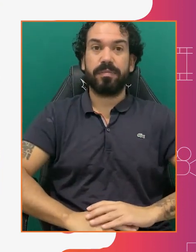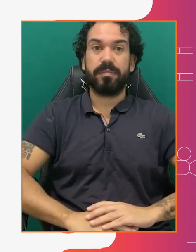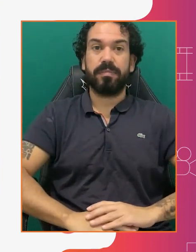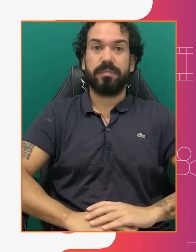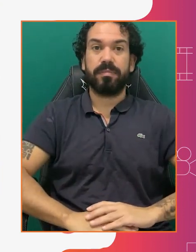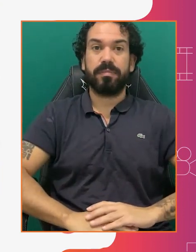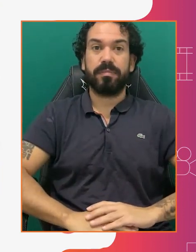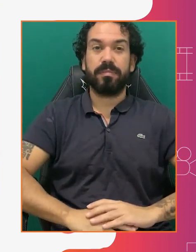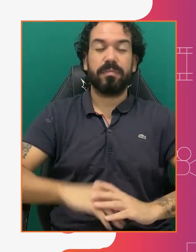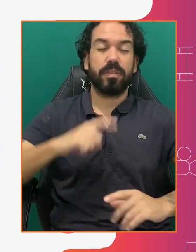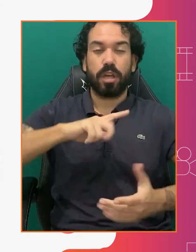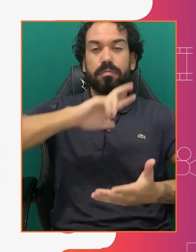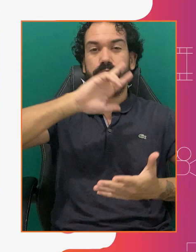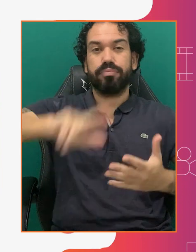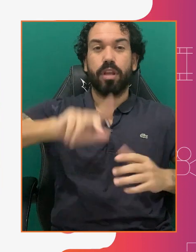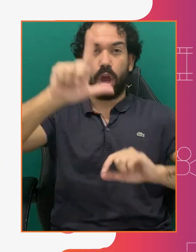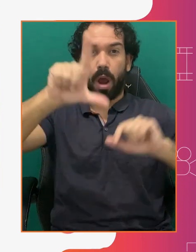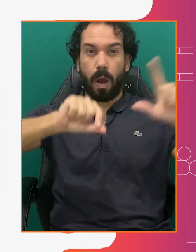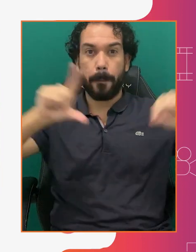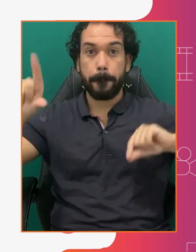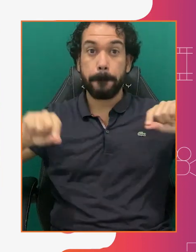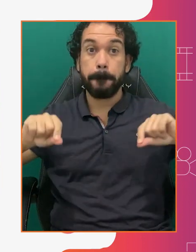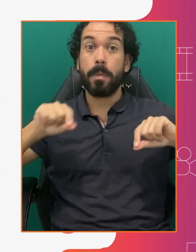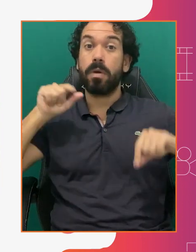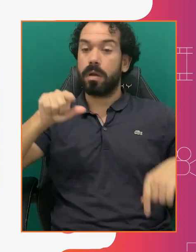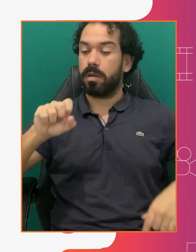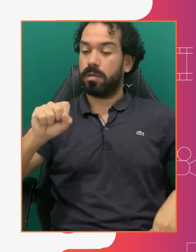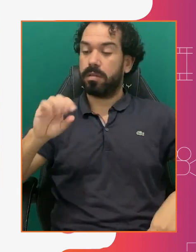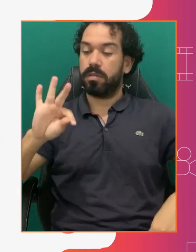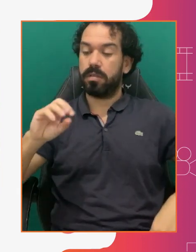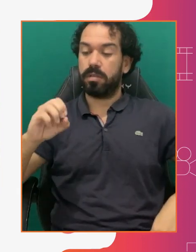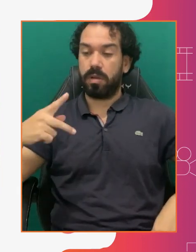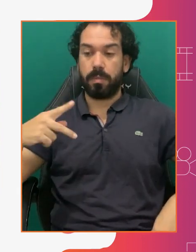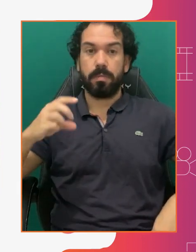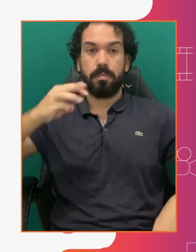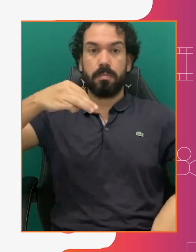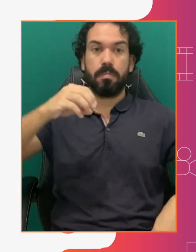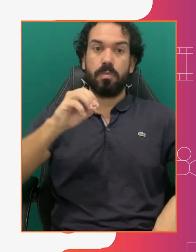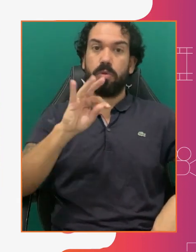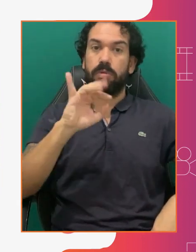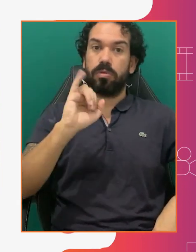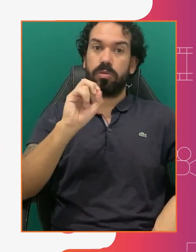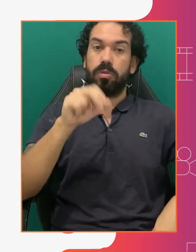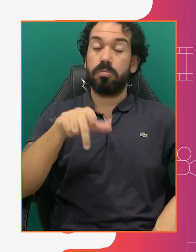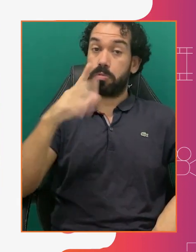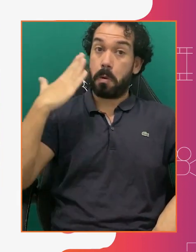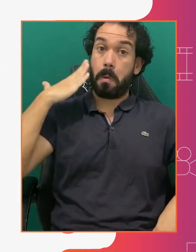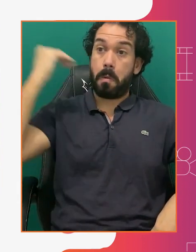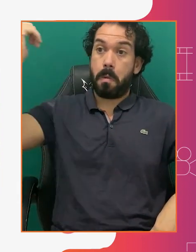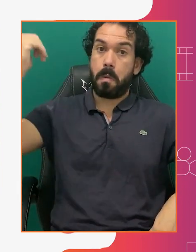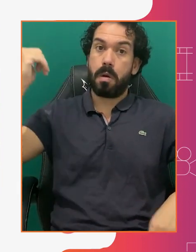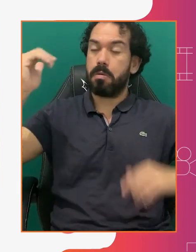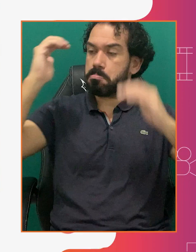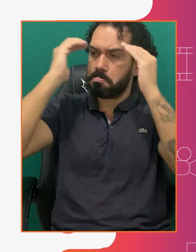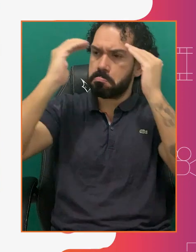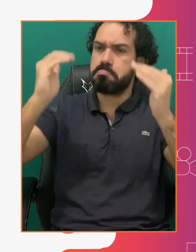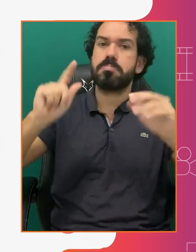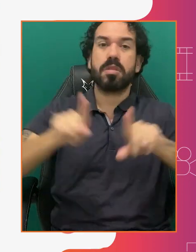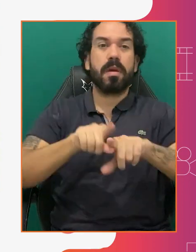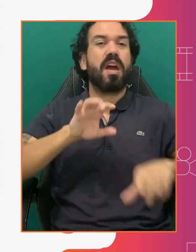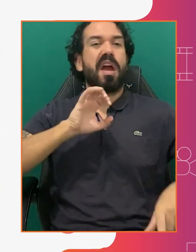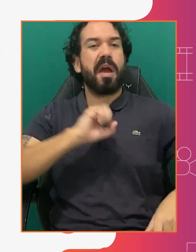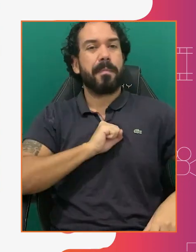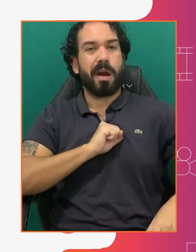Essa diversidade de opções fez com que o stop motion fosse mundialmente conhecido, respeitado e